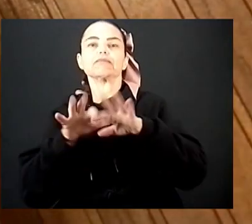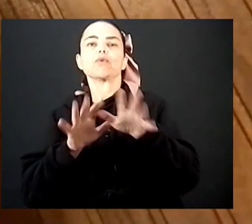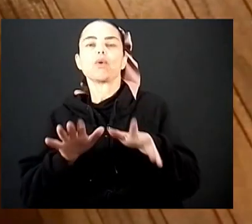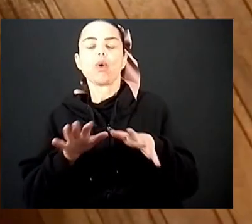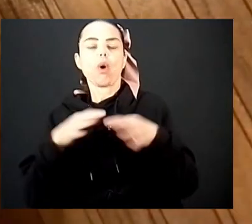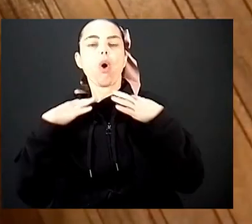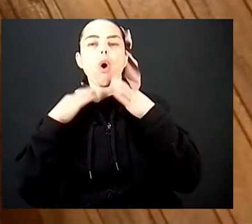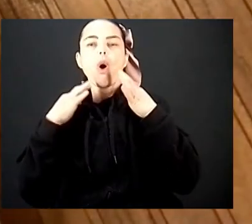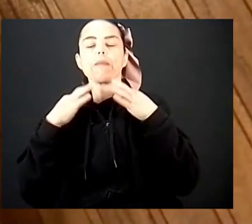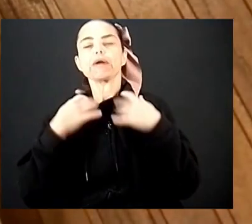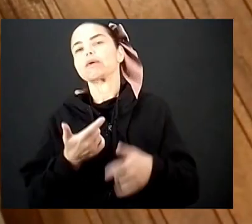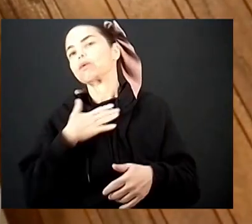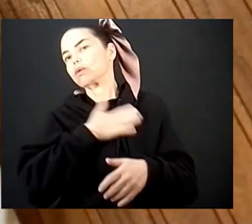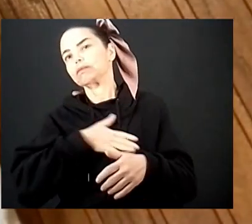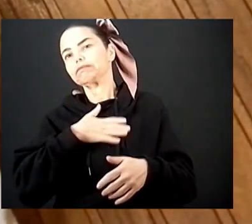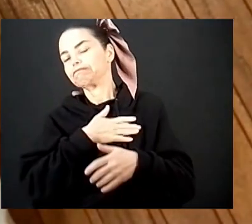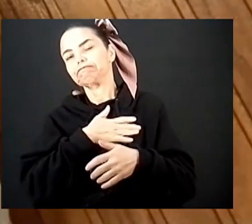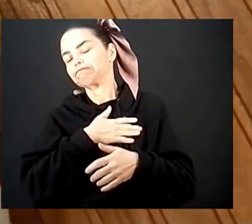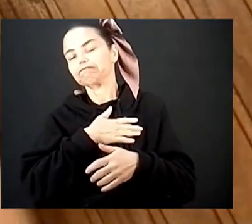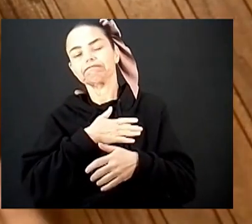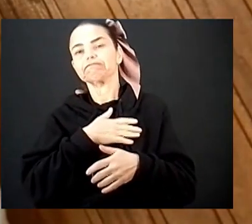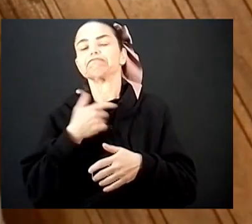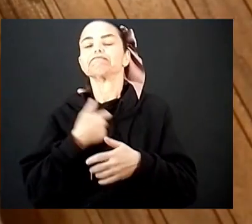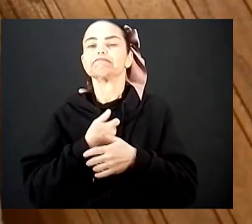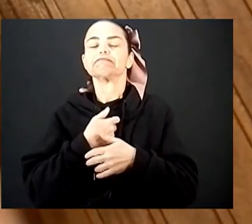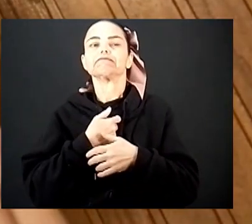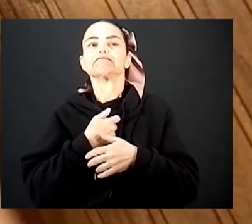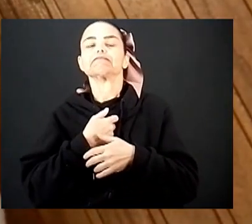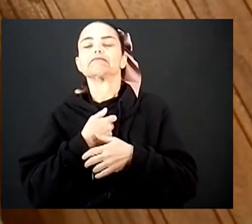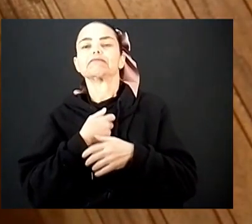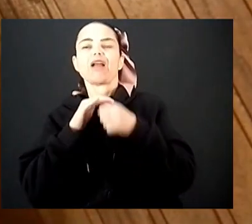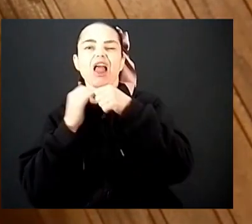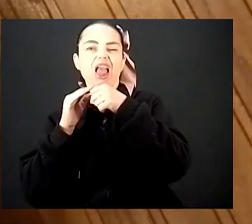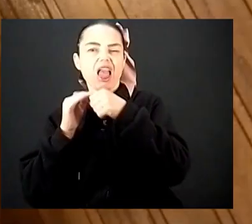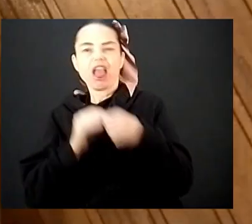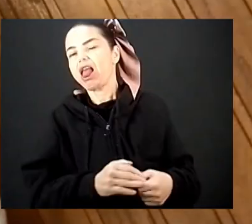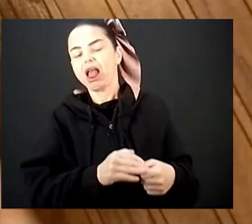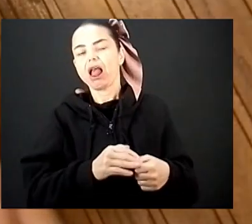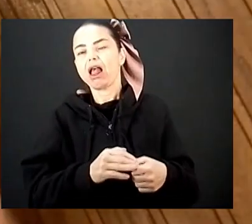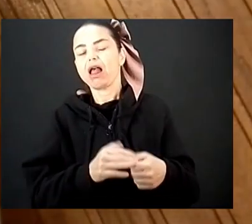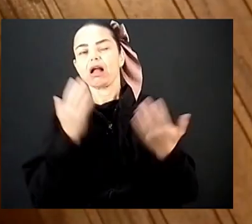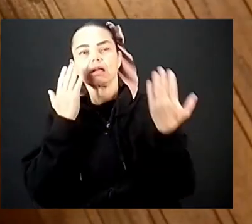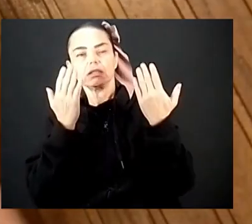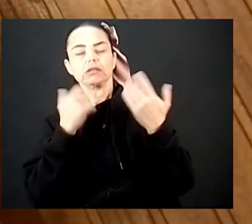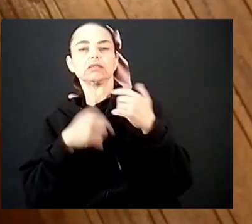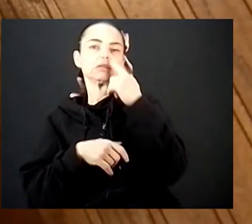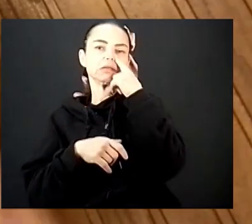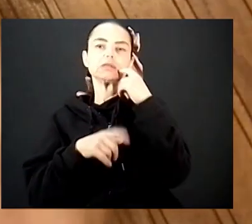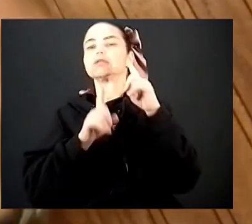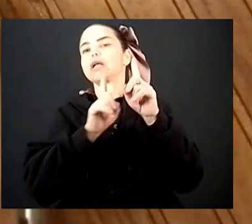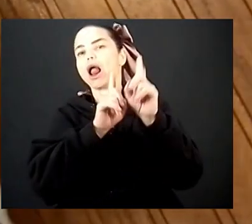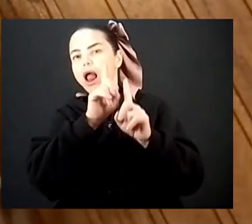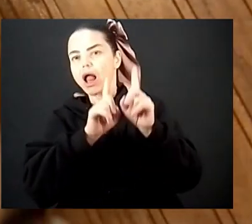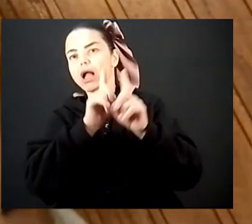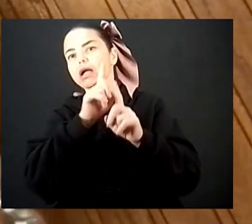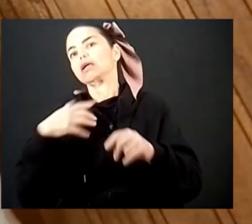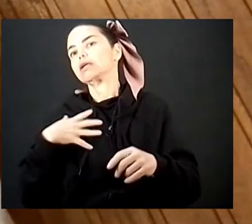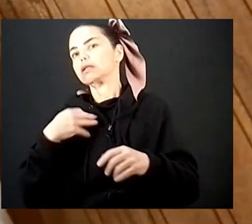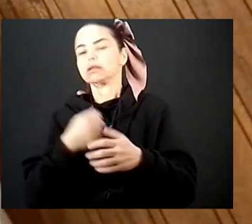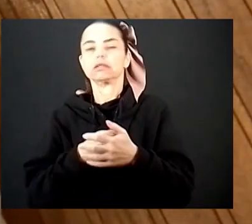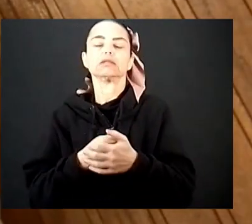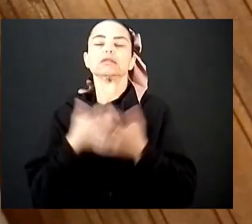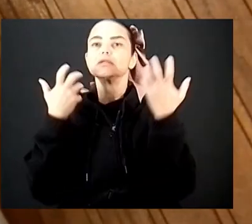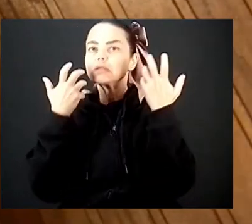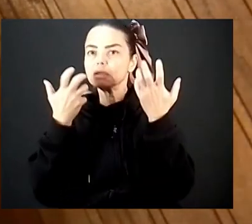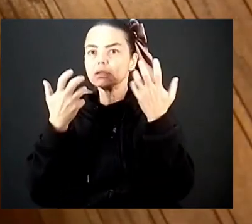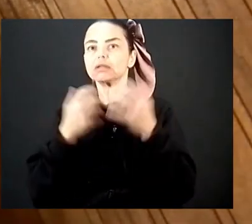pôde ter, e com isso ela acaba tendo esse comparativo, essa competição com essa filha e querendo colocar